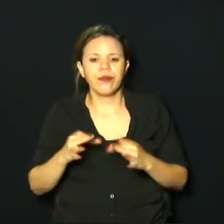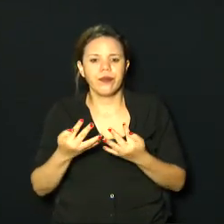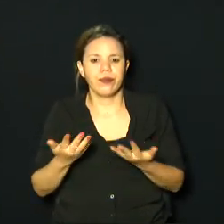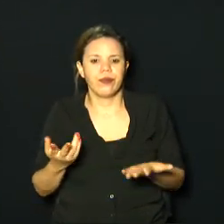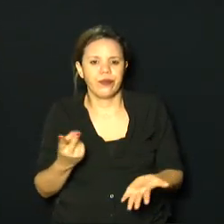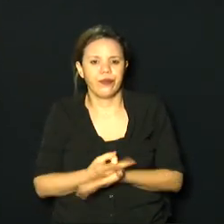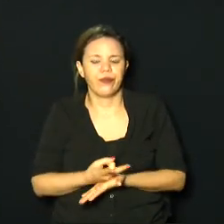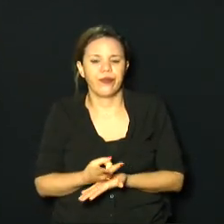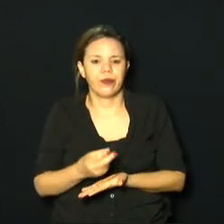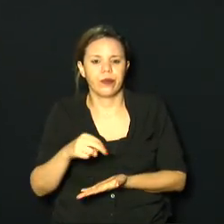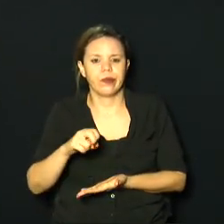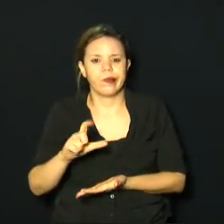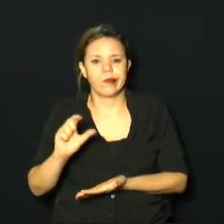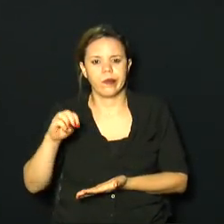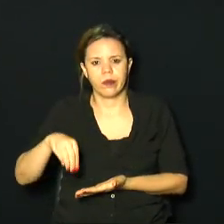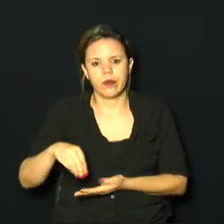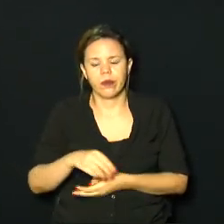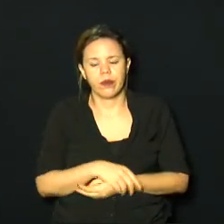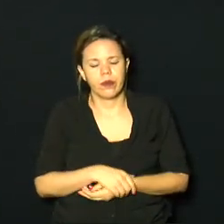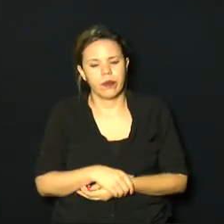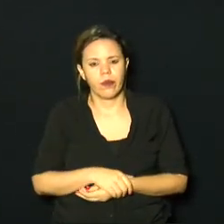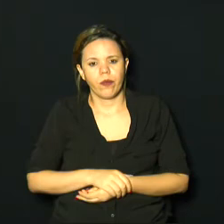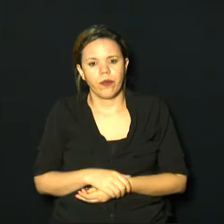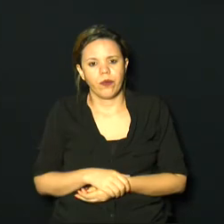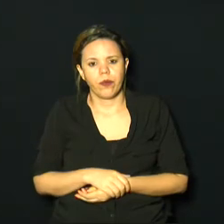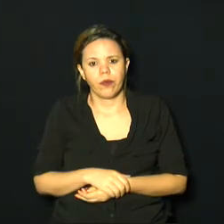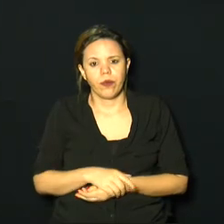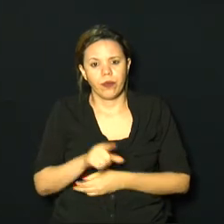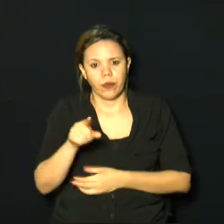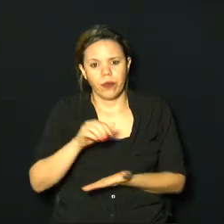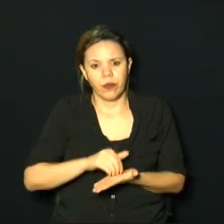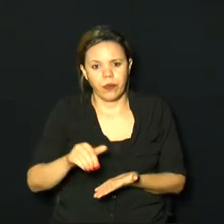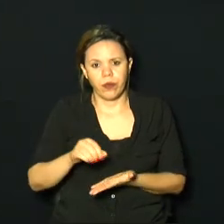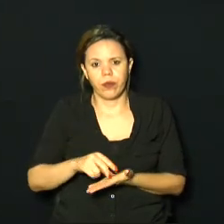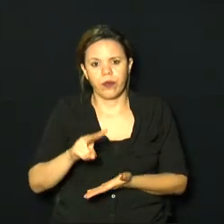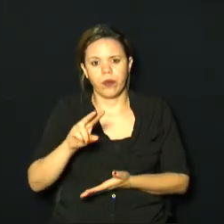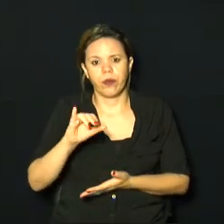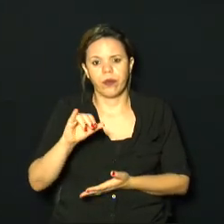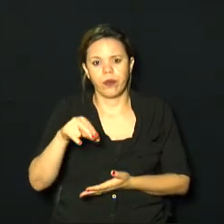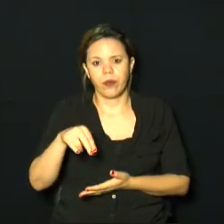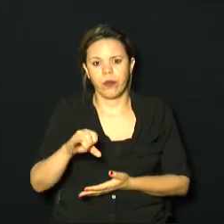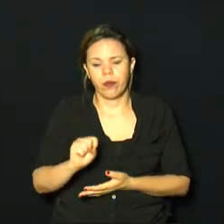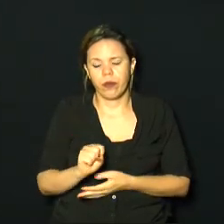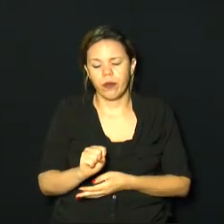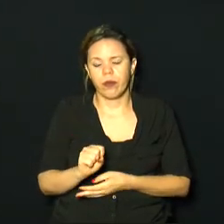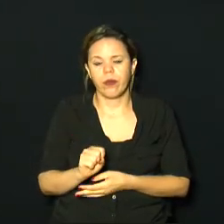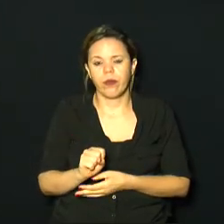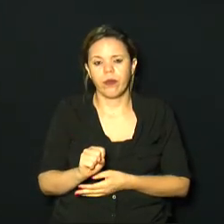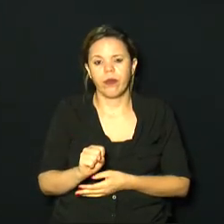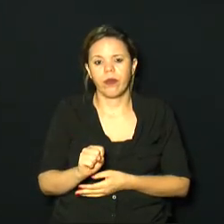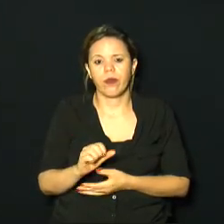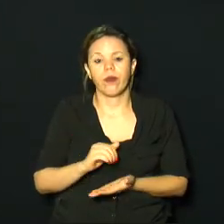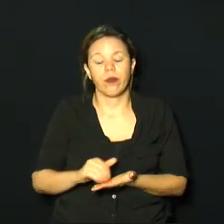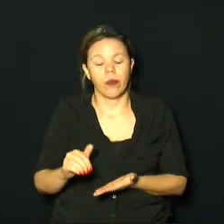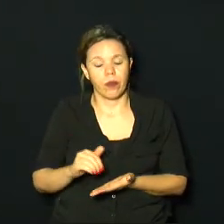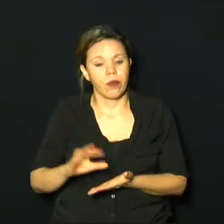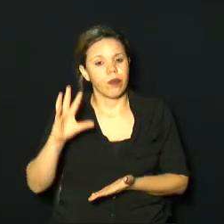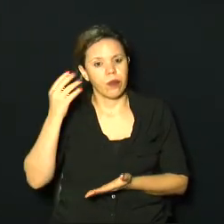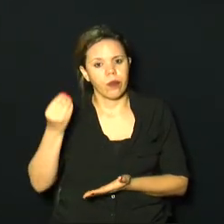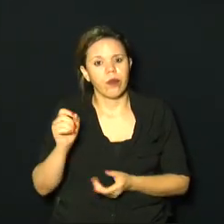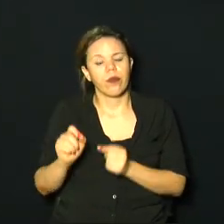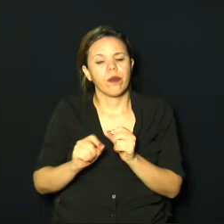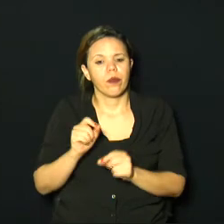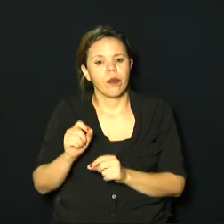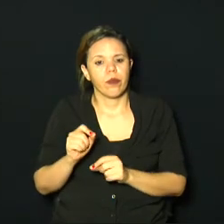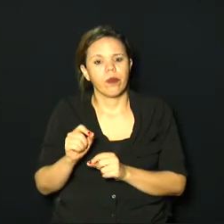famílias do Nelson Mandela, né? Que o senhor secretário Vinícius Riveretti, atual secretário de Habitação, entenda que